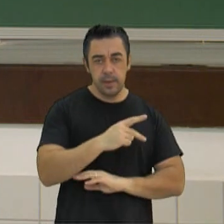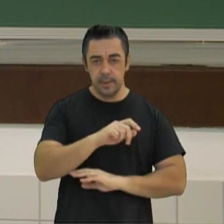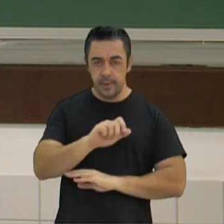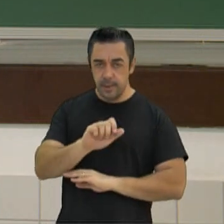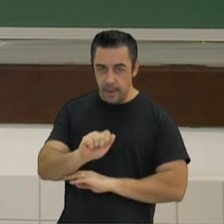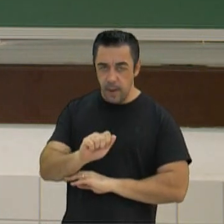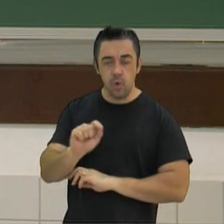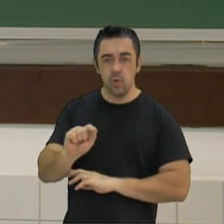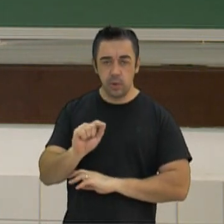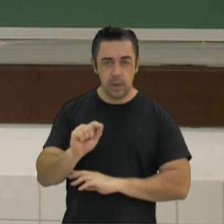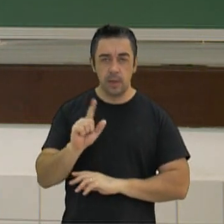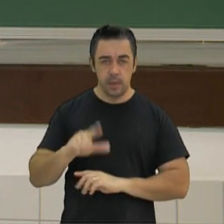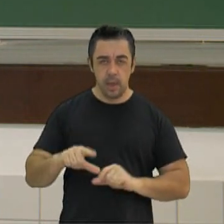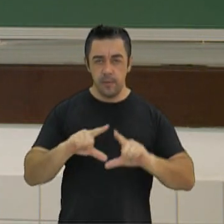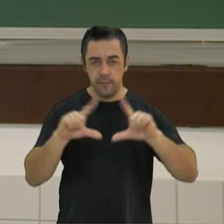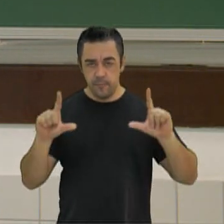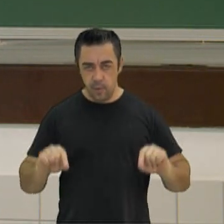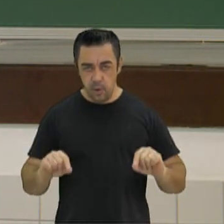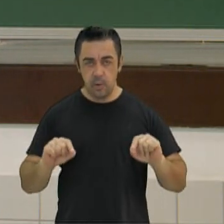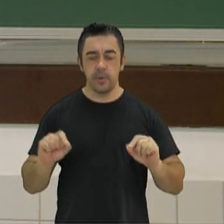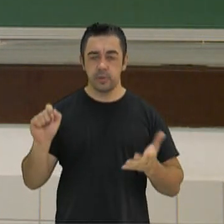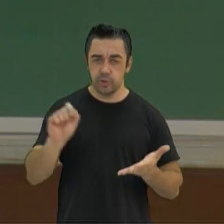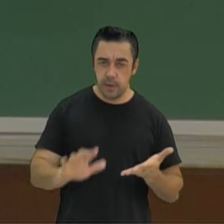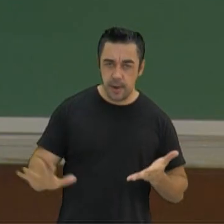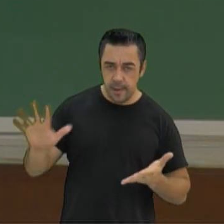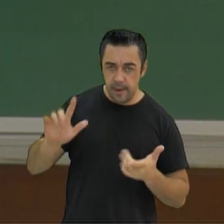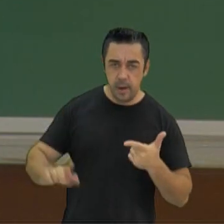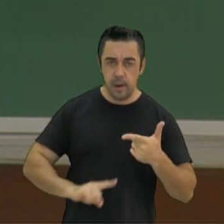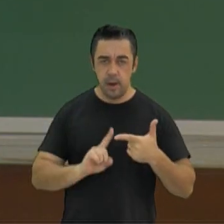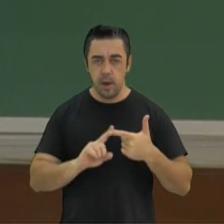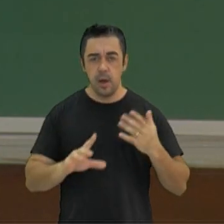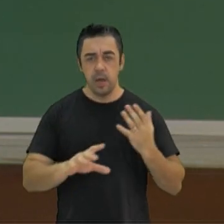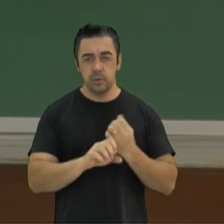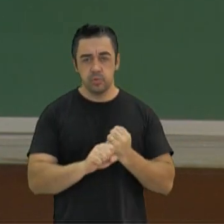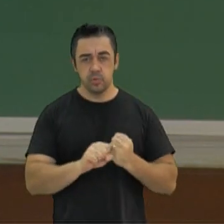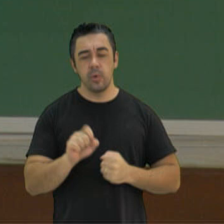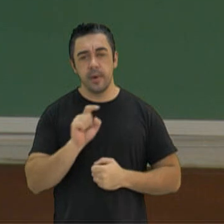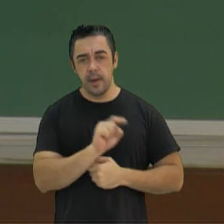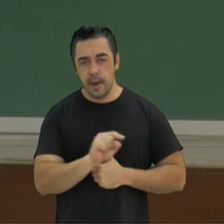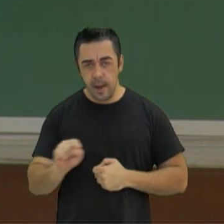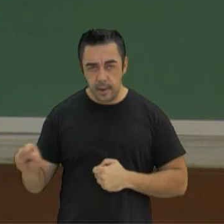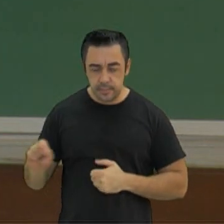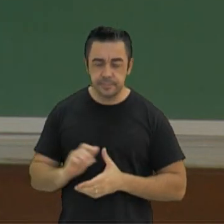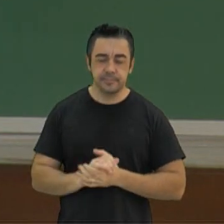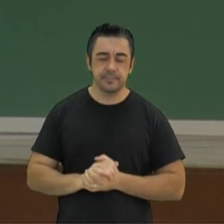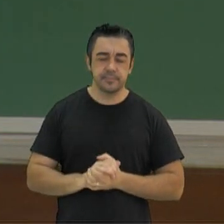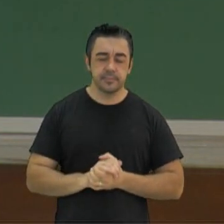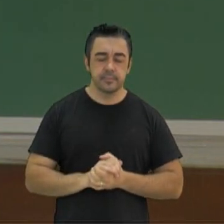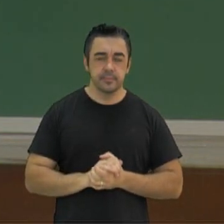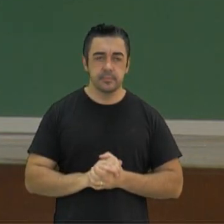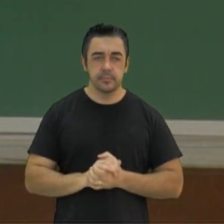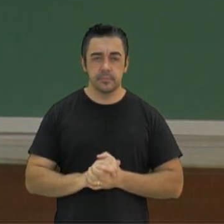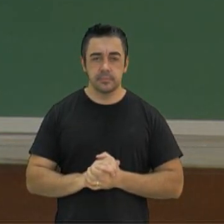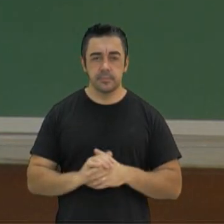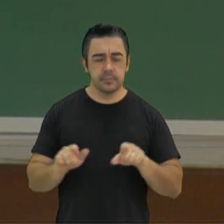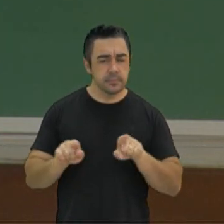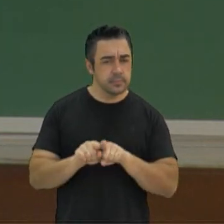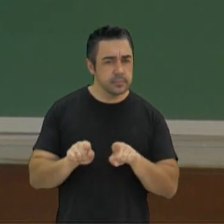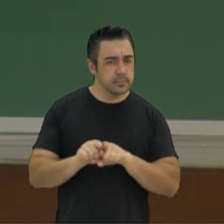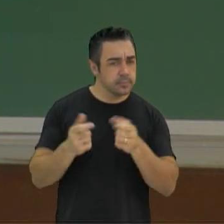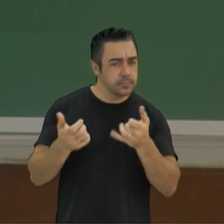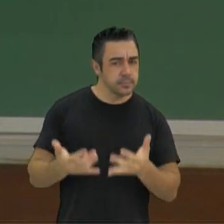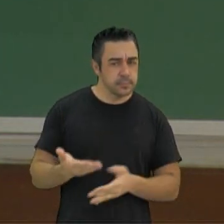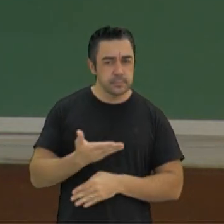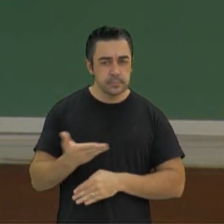aritmética, né, com as fórmulas, a fórmula do termo geral, a fórmula da soma dos termos para vocês e deixei